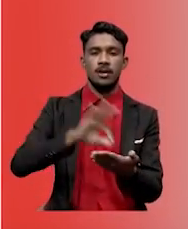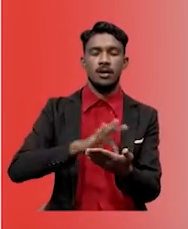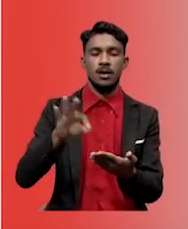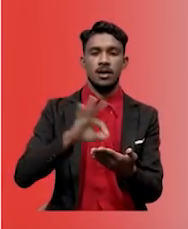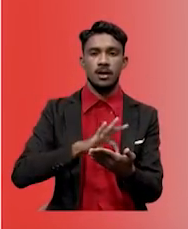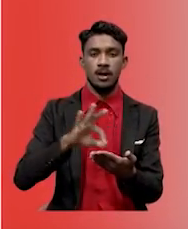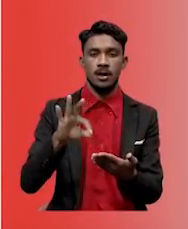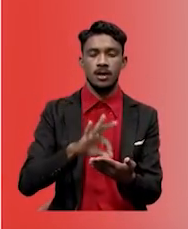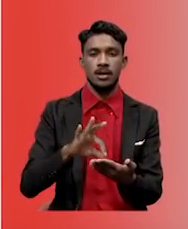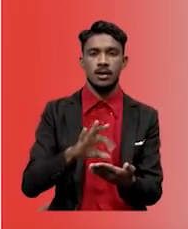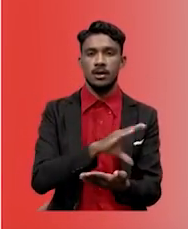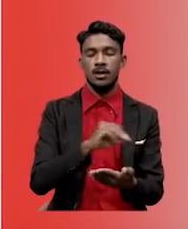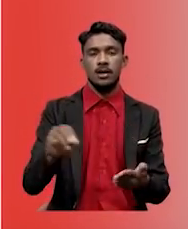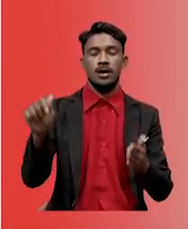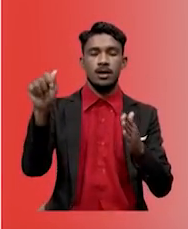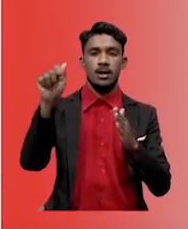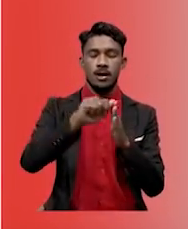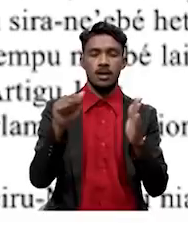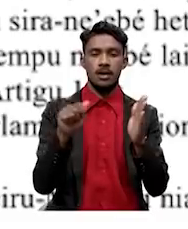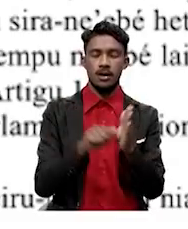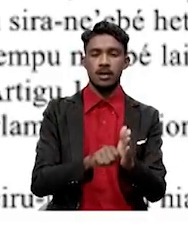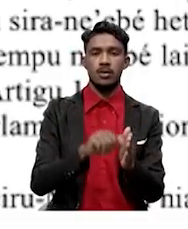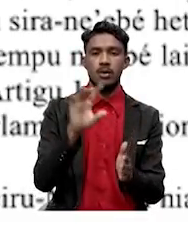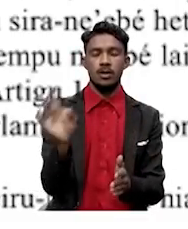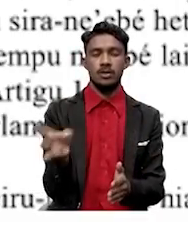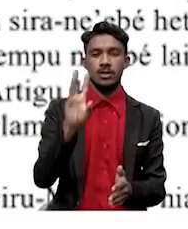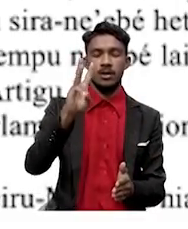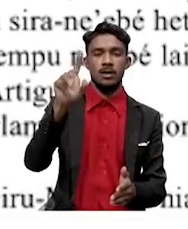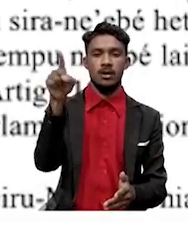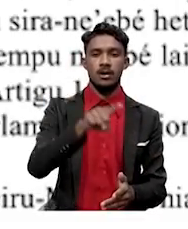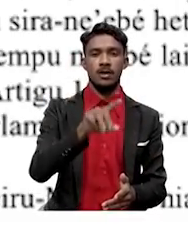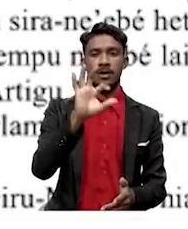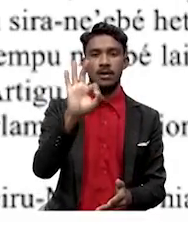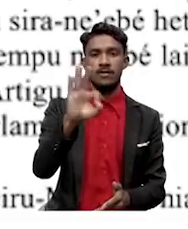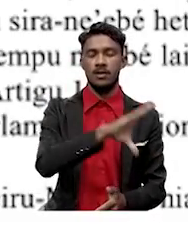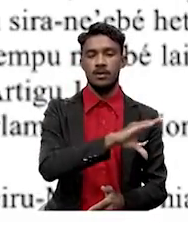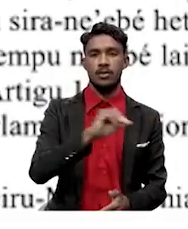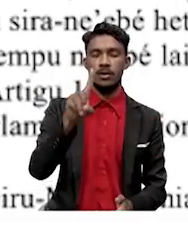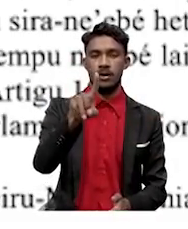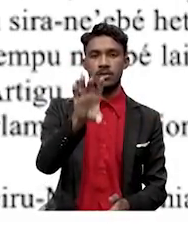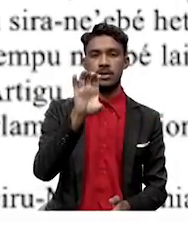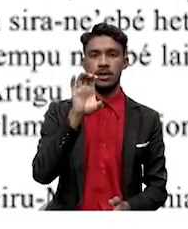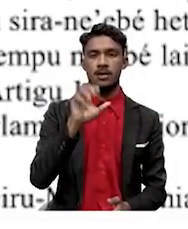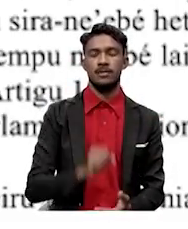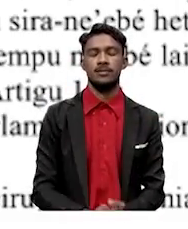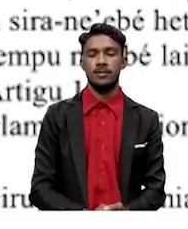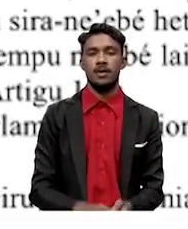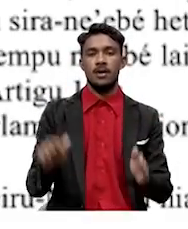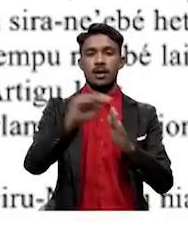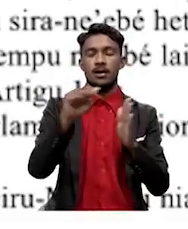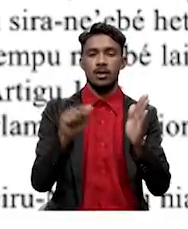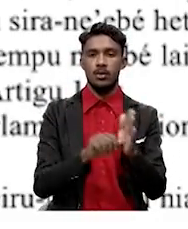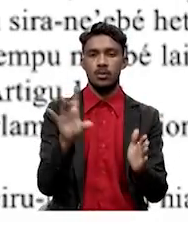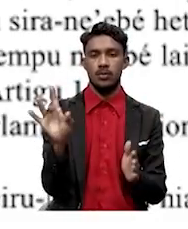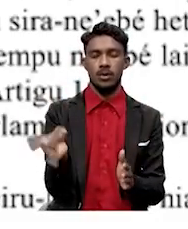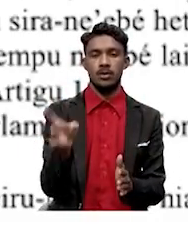konstitusaun artigo walu nulu resing neng alinya F no atus ida. Artigo 8 resing